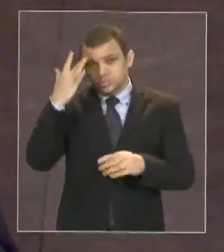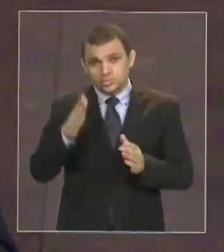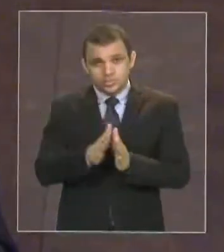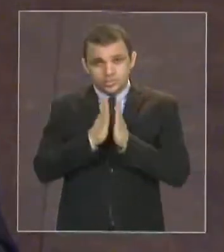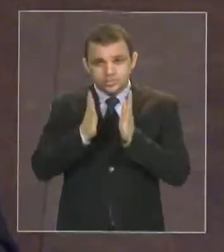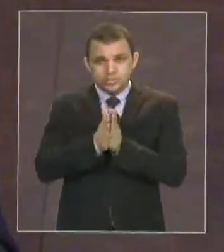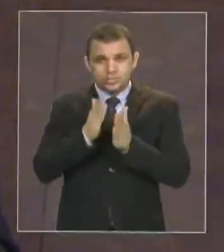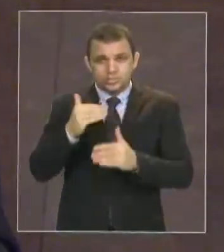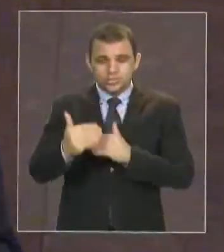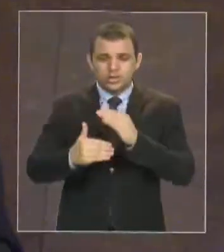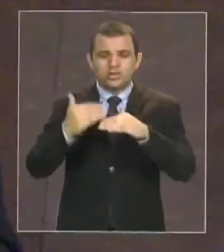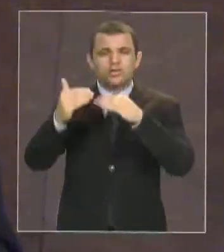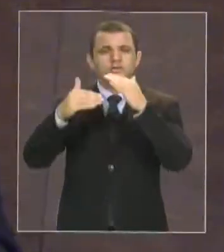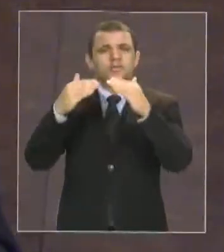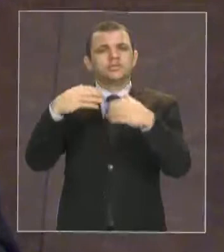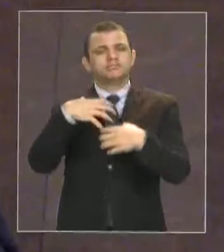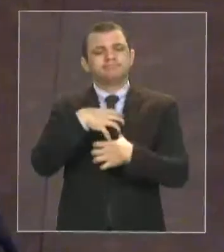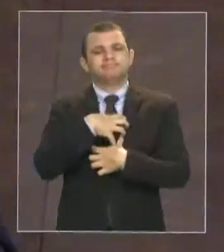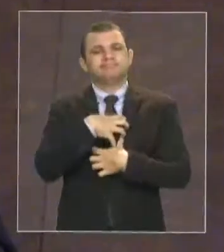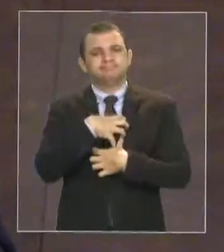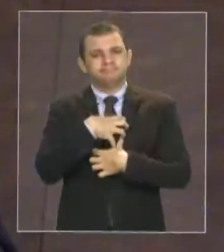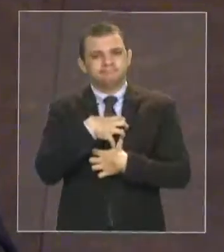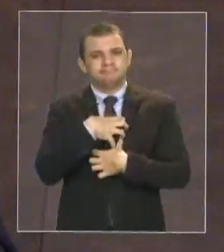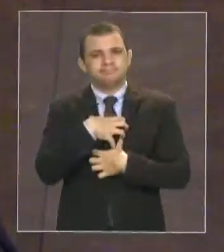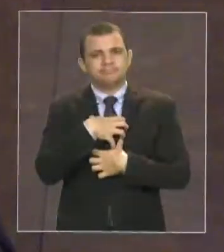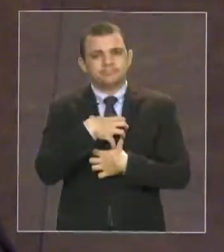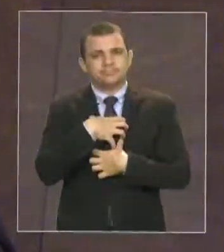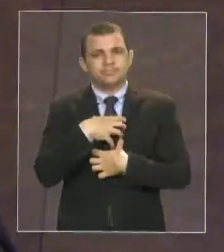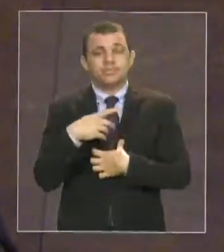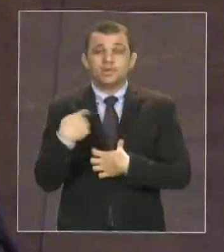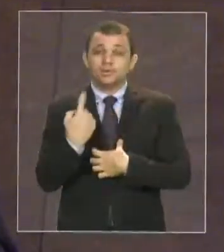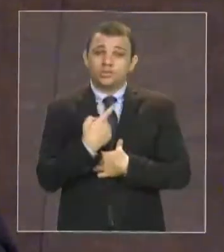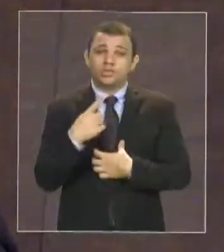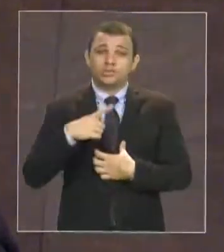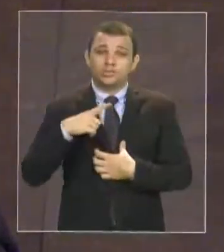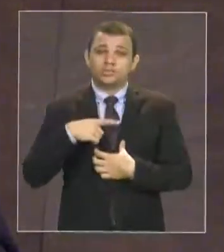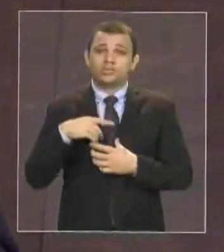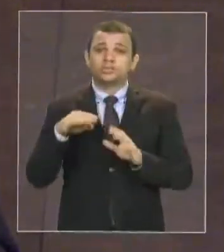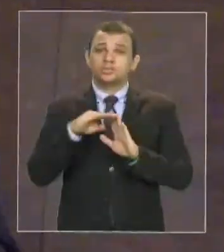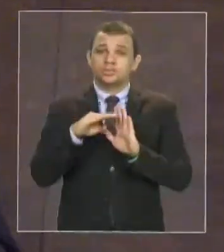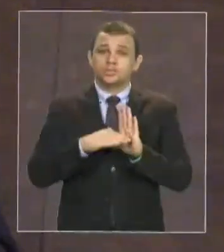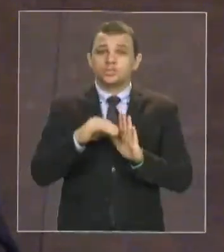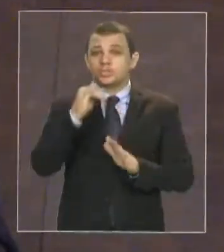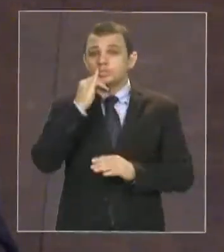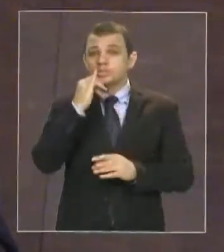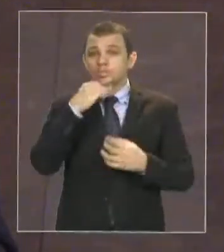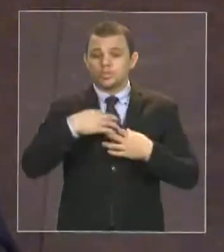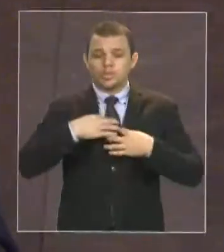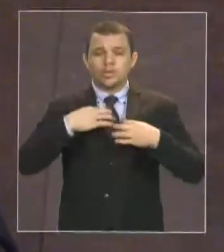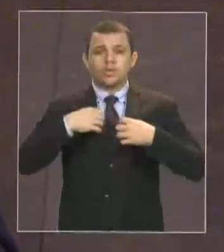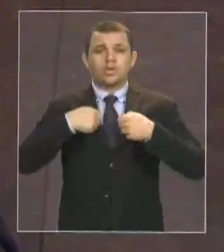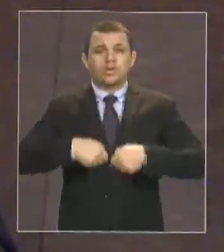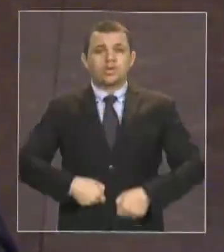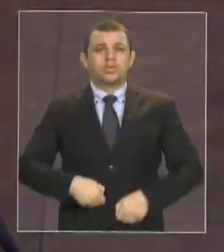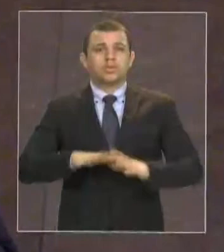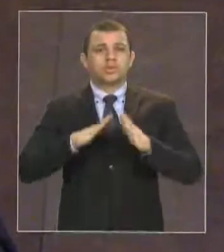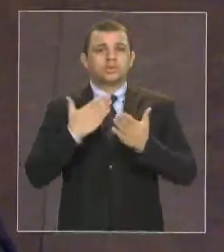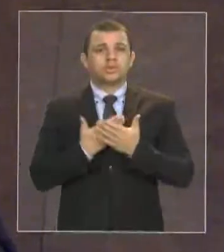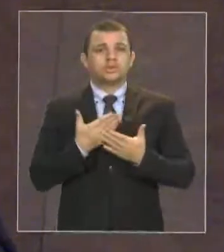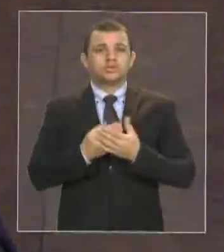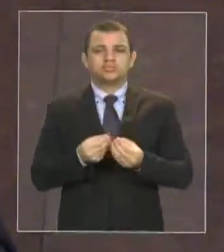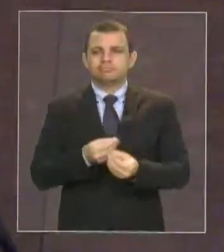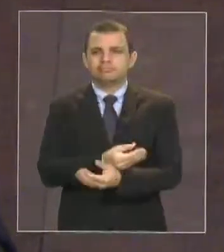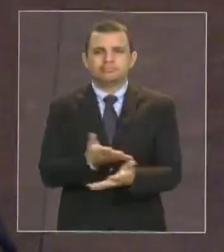nos sensibilizam. Então a gente tem programas como o fardamento, distribuição de fardas